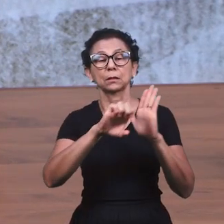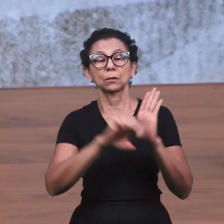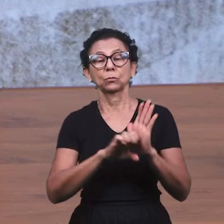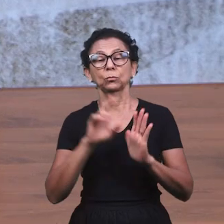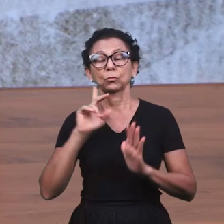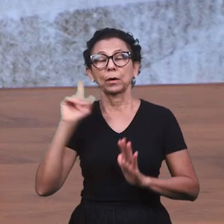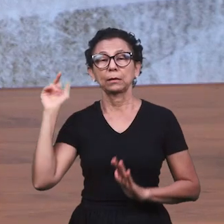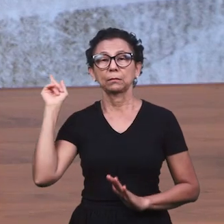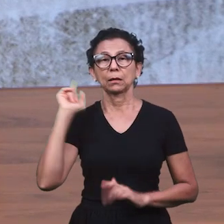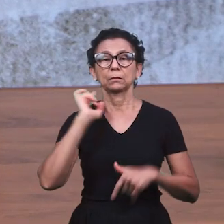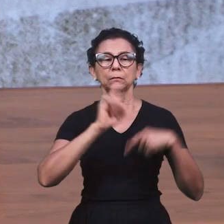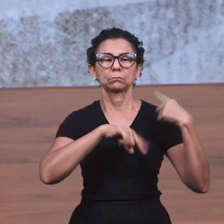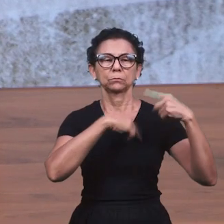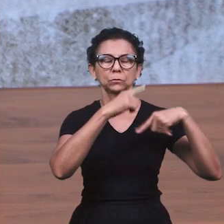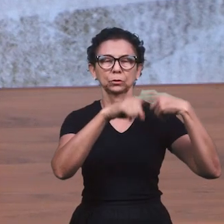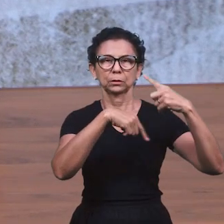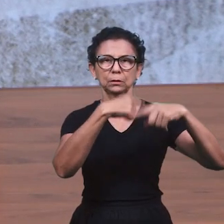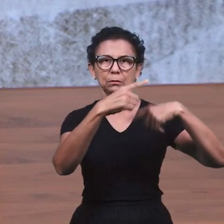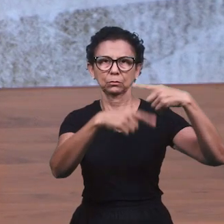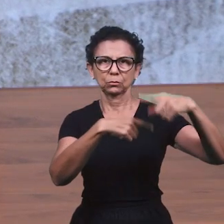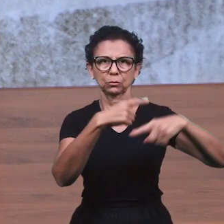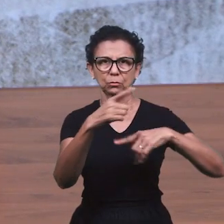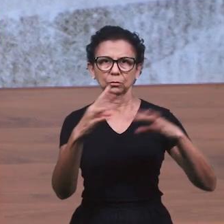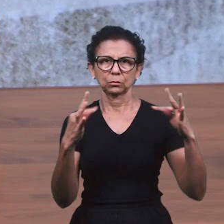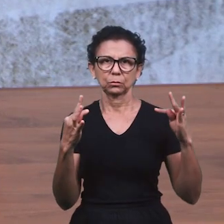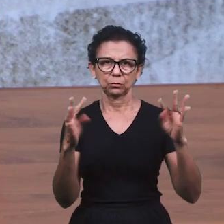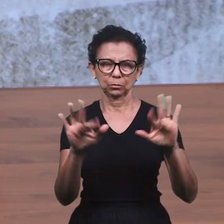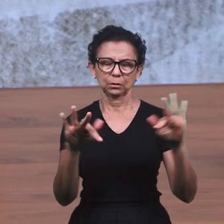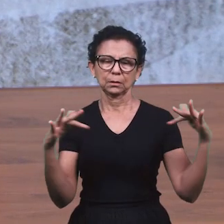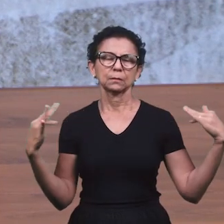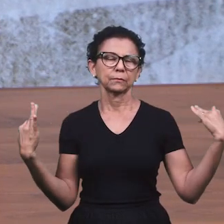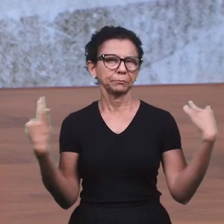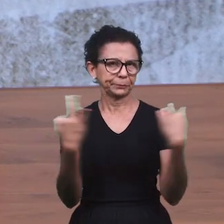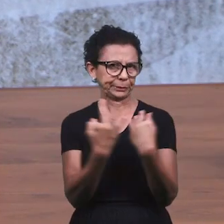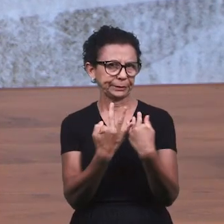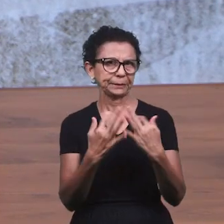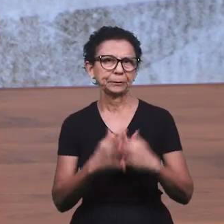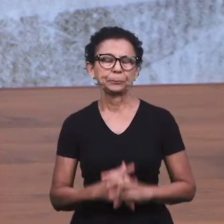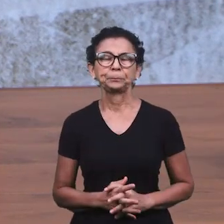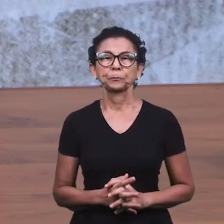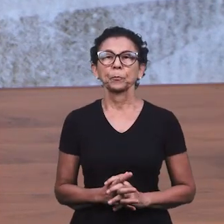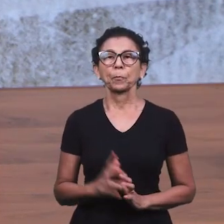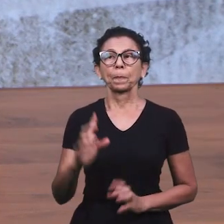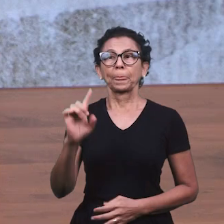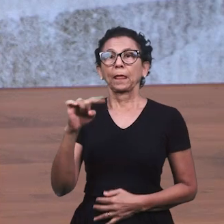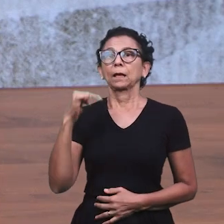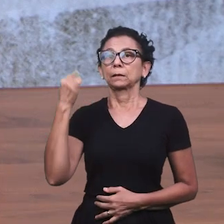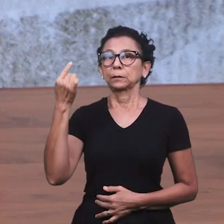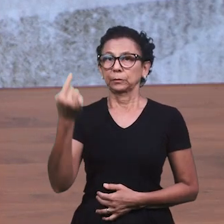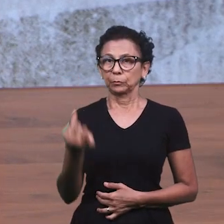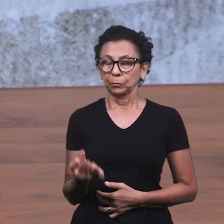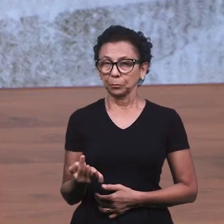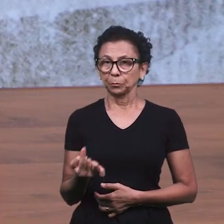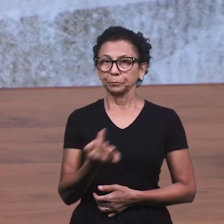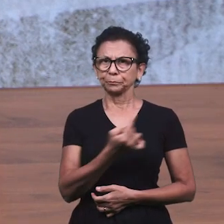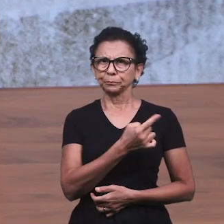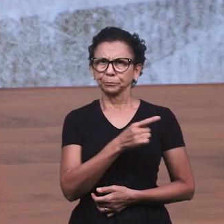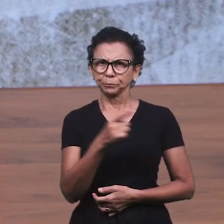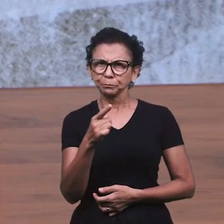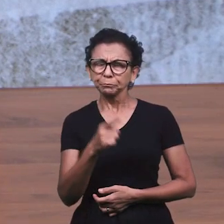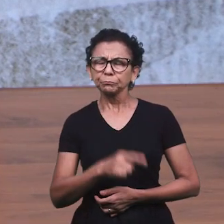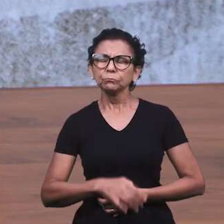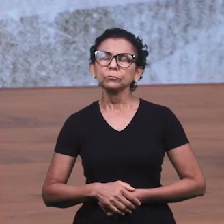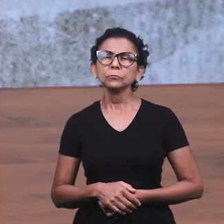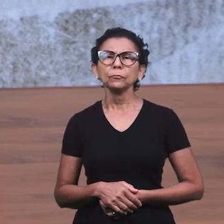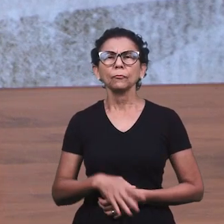vossas gerações em todas as vossas habitações. Depois, para vós contareis